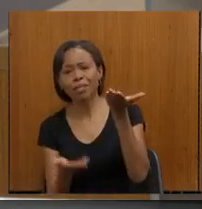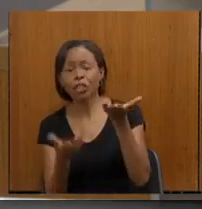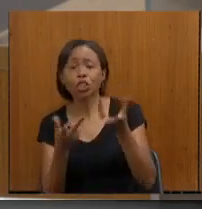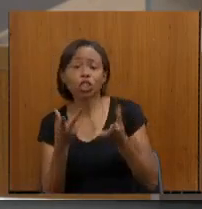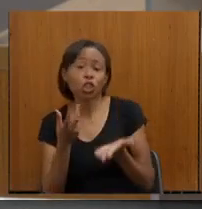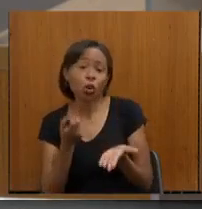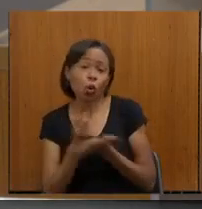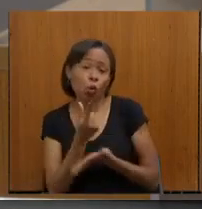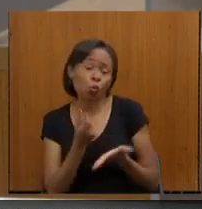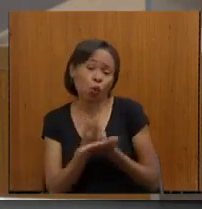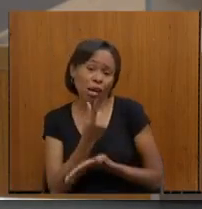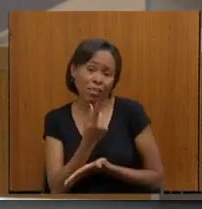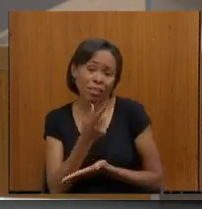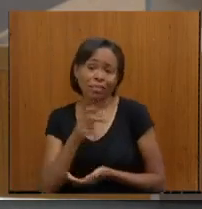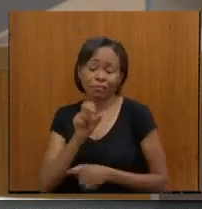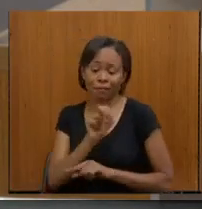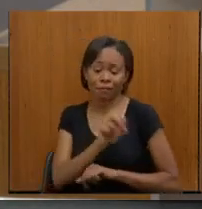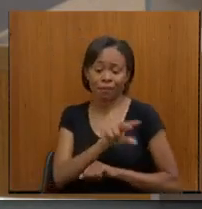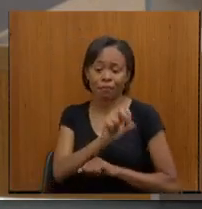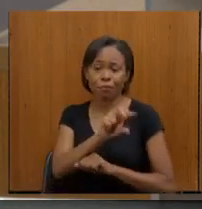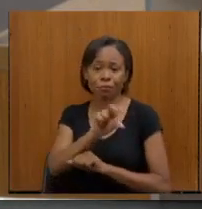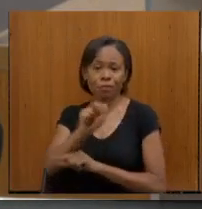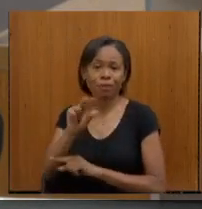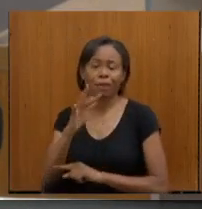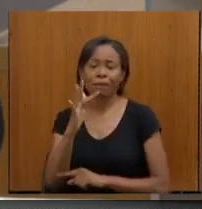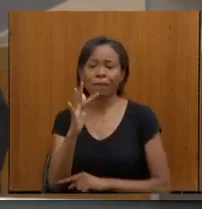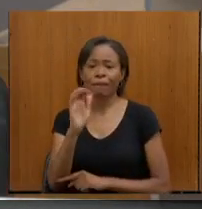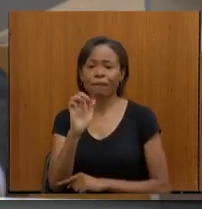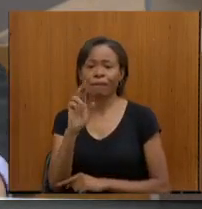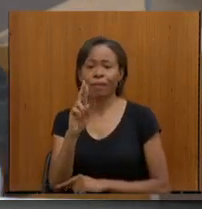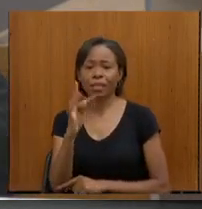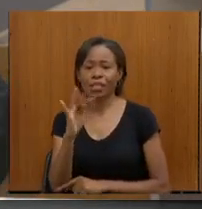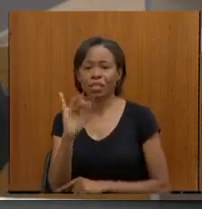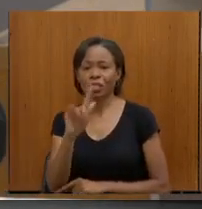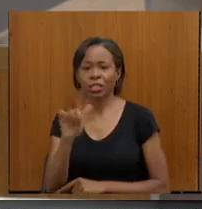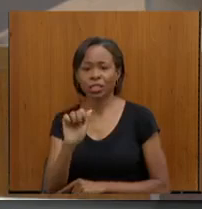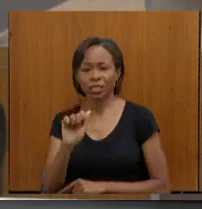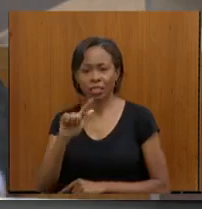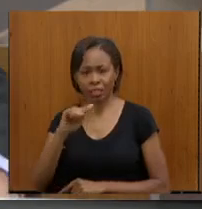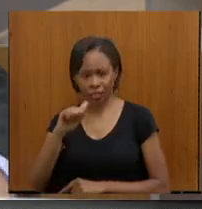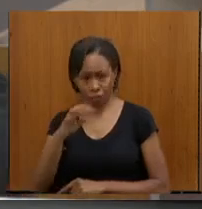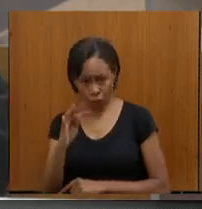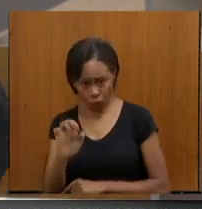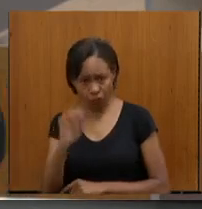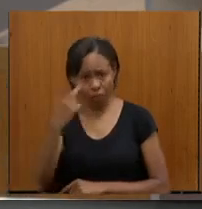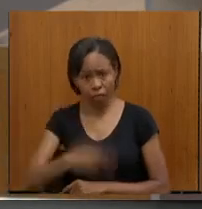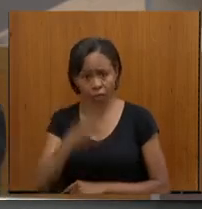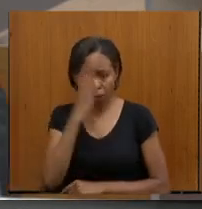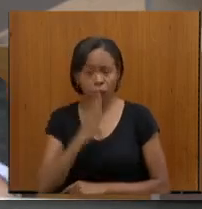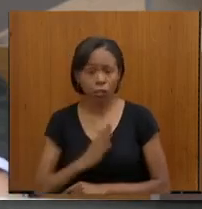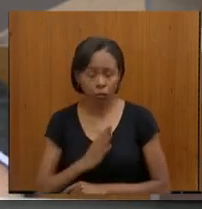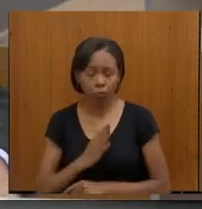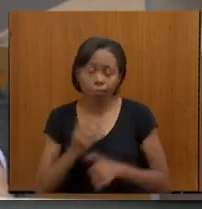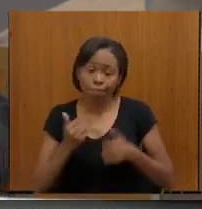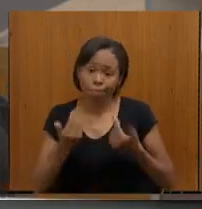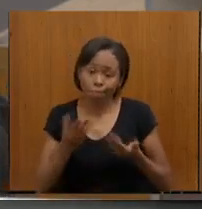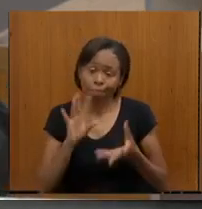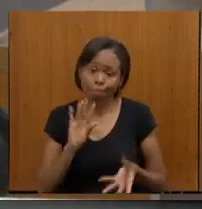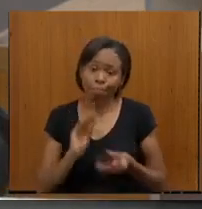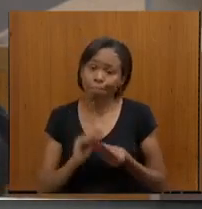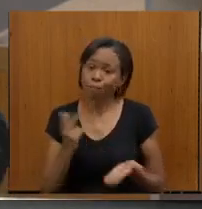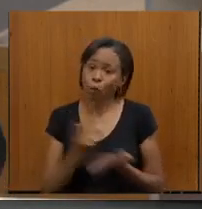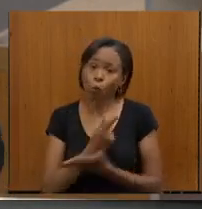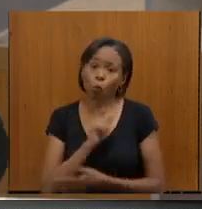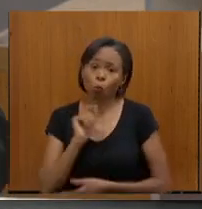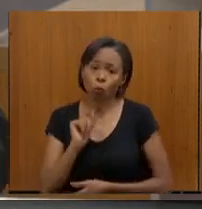fertilizantes nosso país Então é isso por si só já coloca um cenário em que é